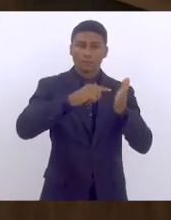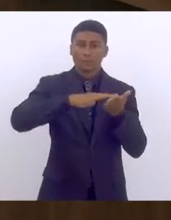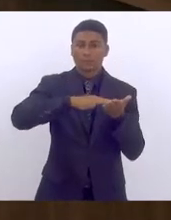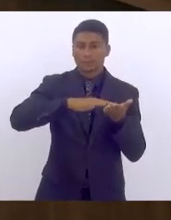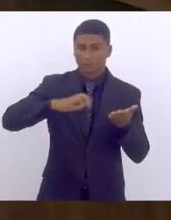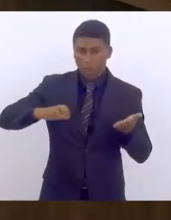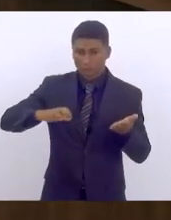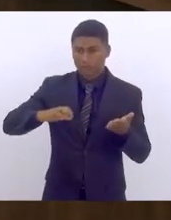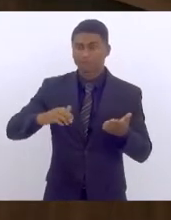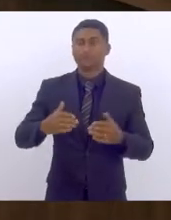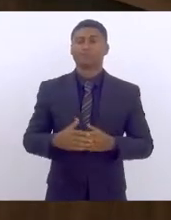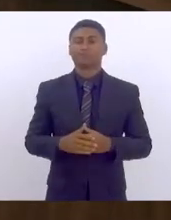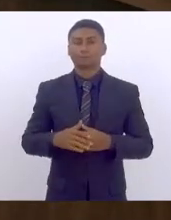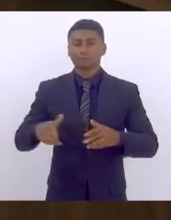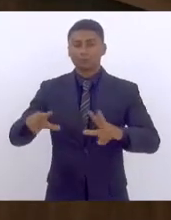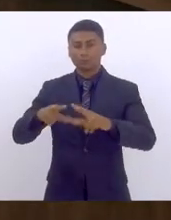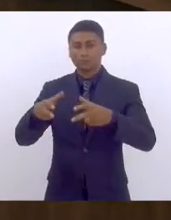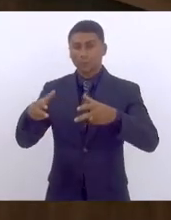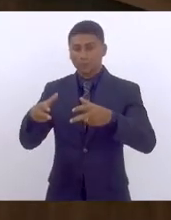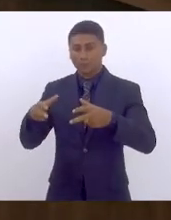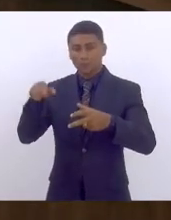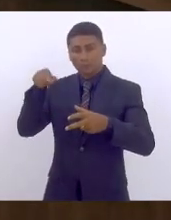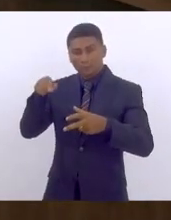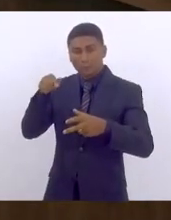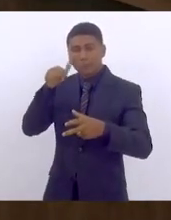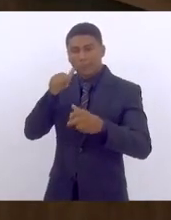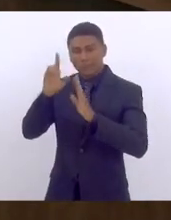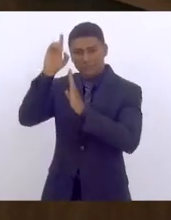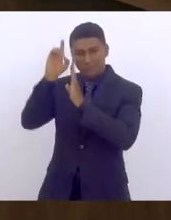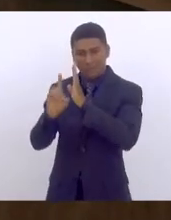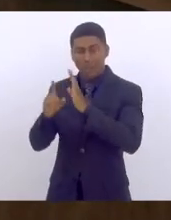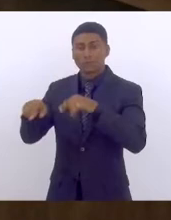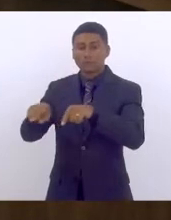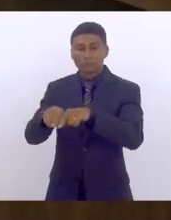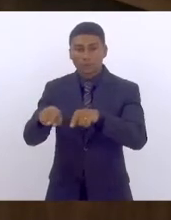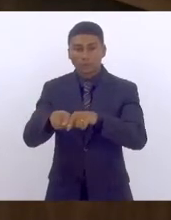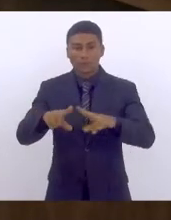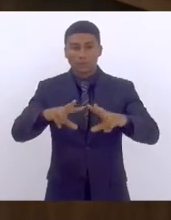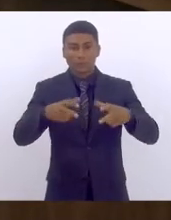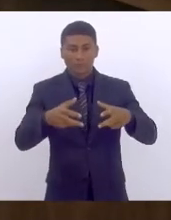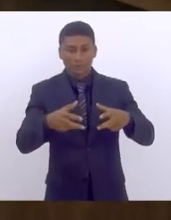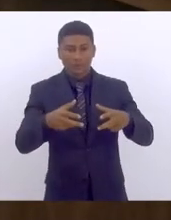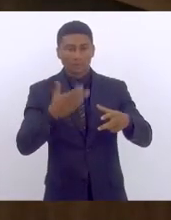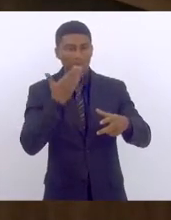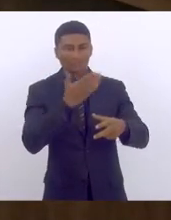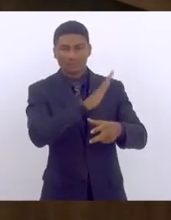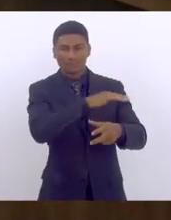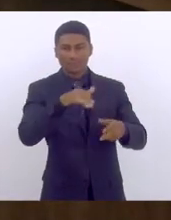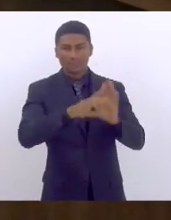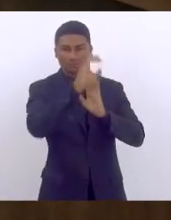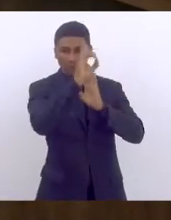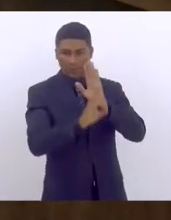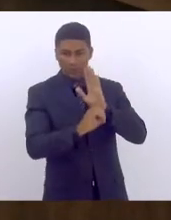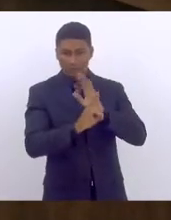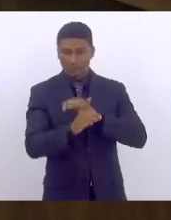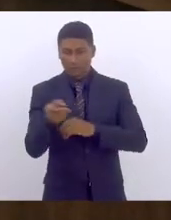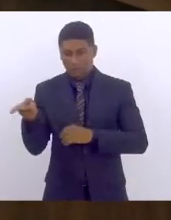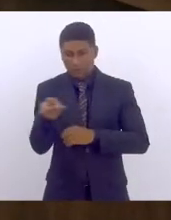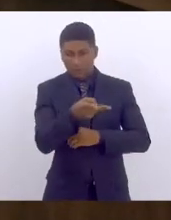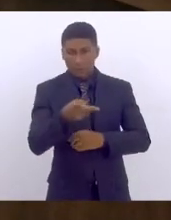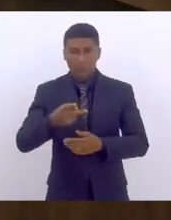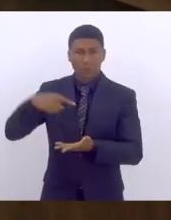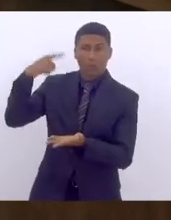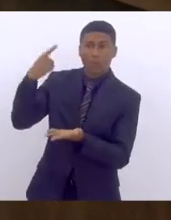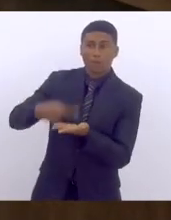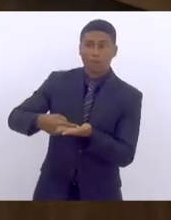a Comissão dos Direitos da Mulher com a Comissão dos Direitos da Criança faria uma audiência pública após